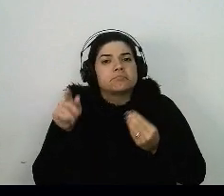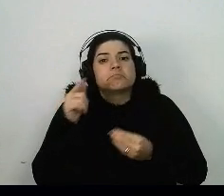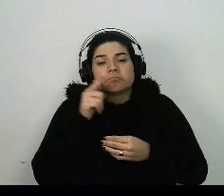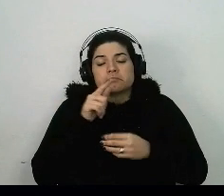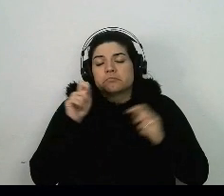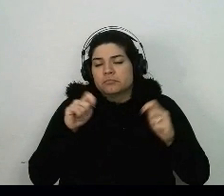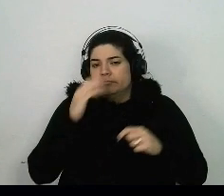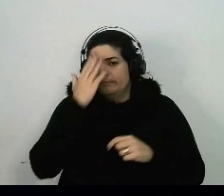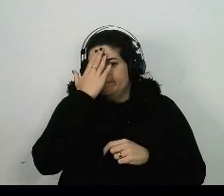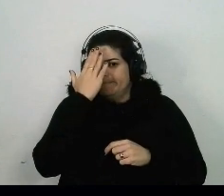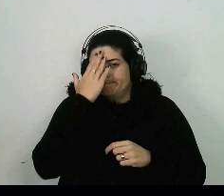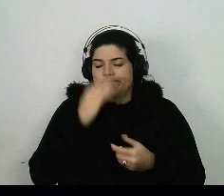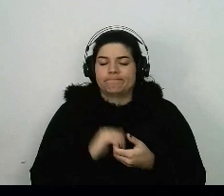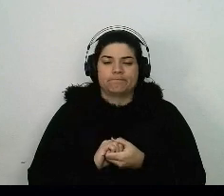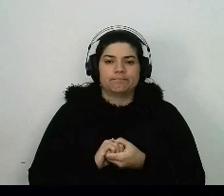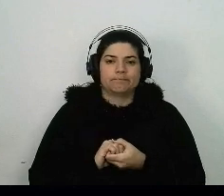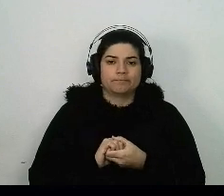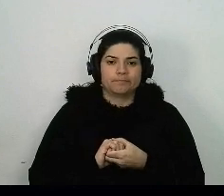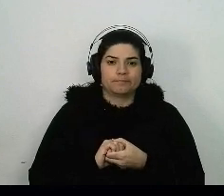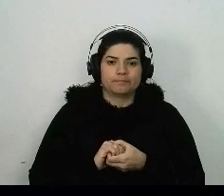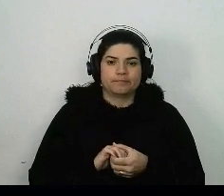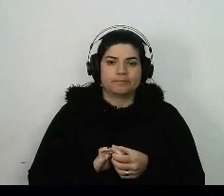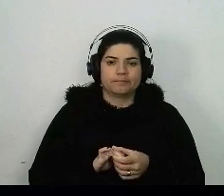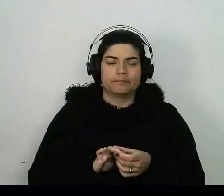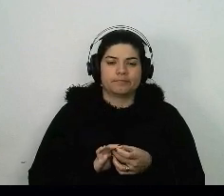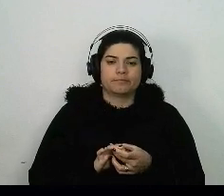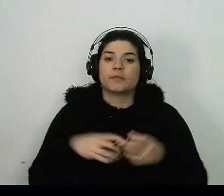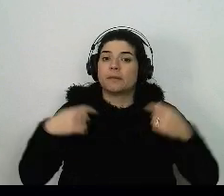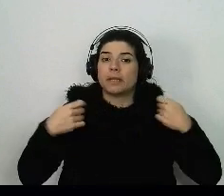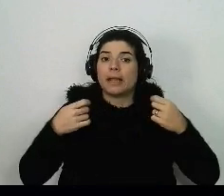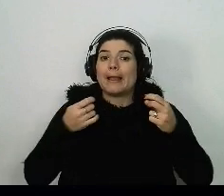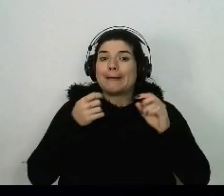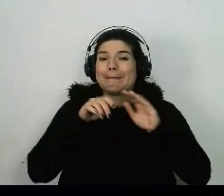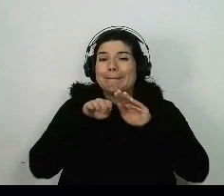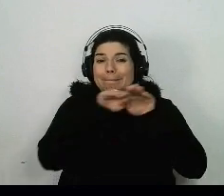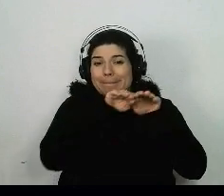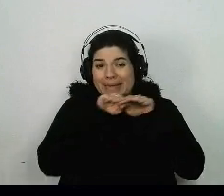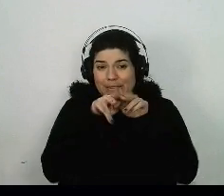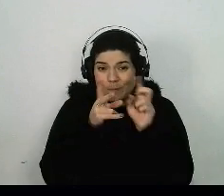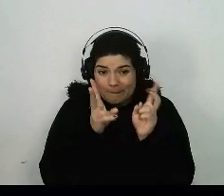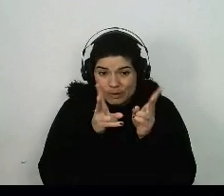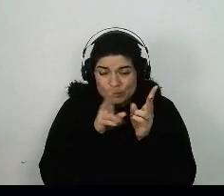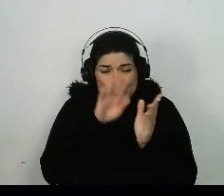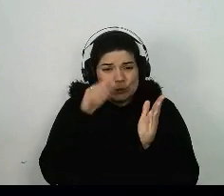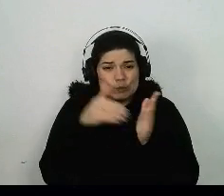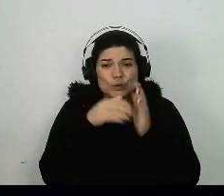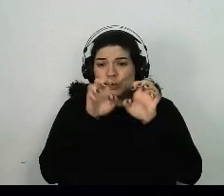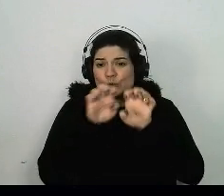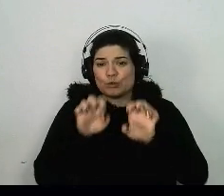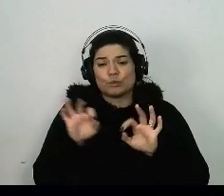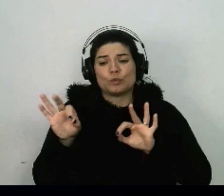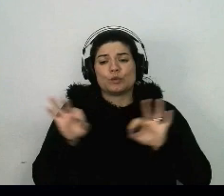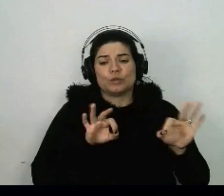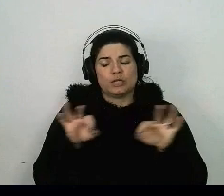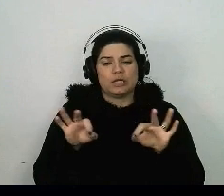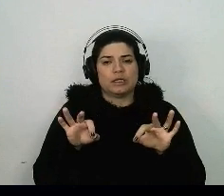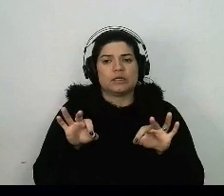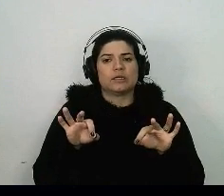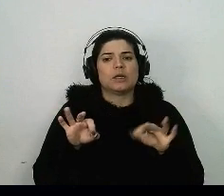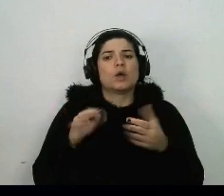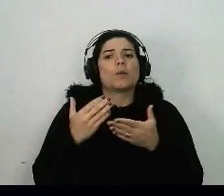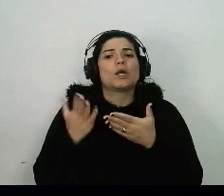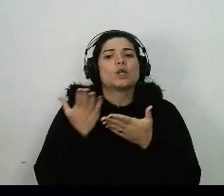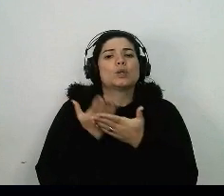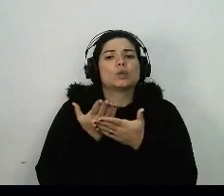ingestão. Então, tivemos que manter todo o padrão e fazer toda a estrutura. Então, o que a gente foi começar a estudar?